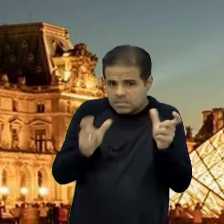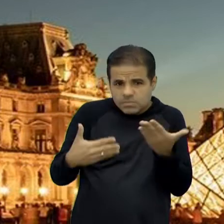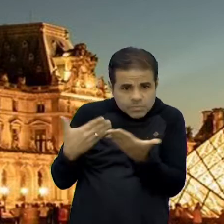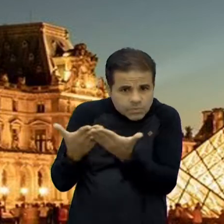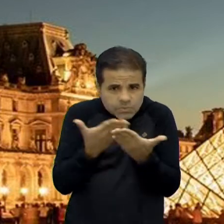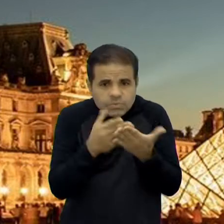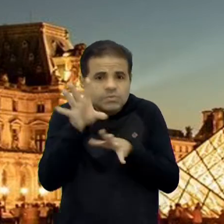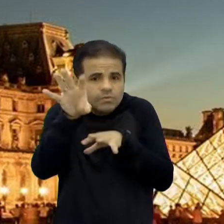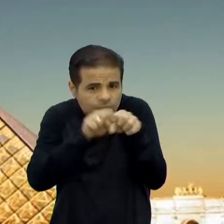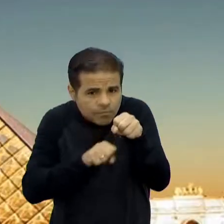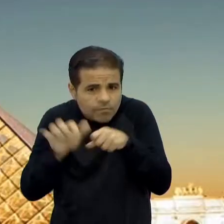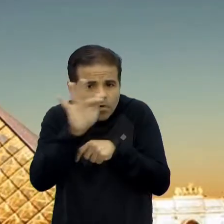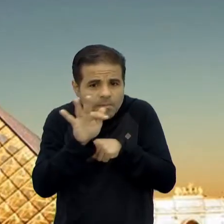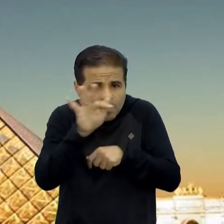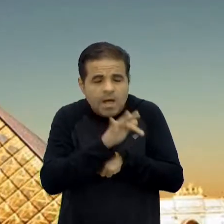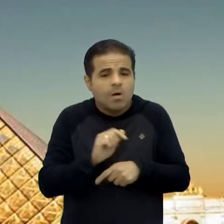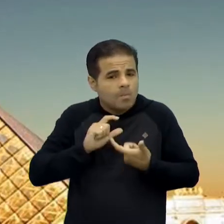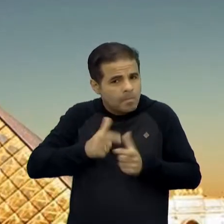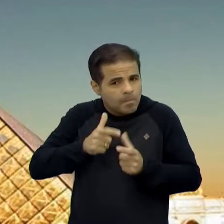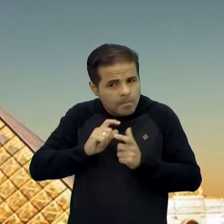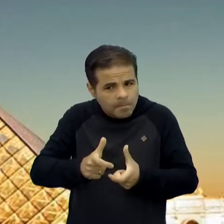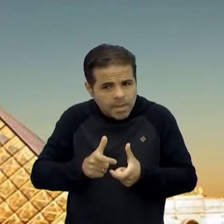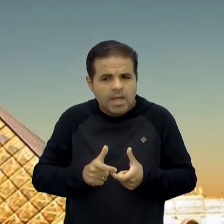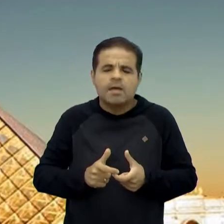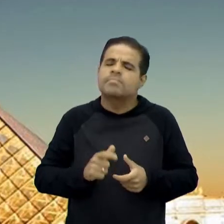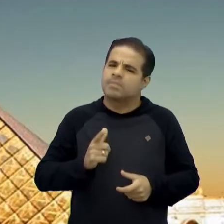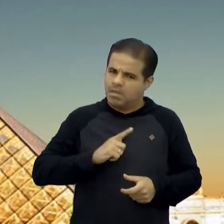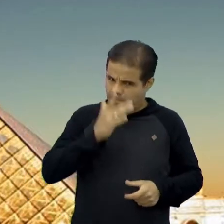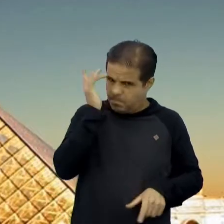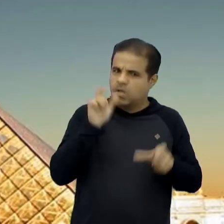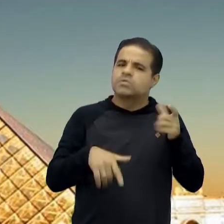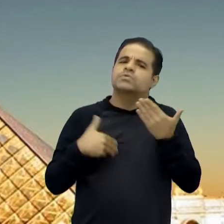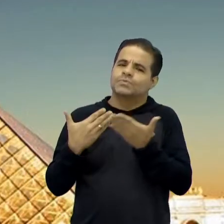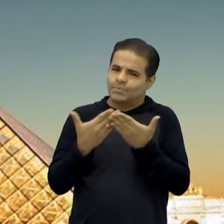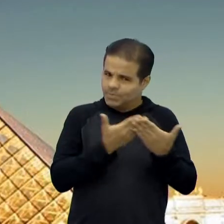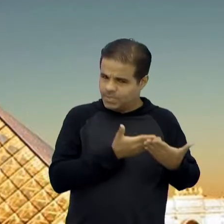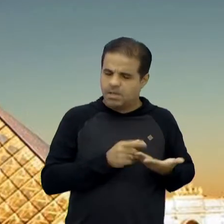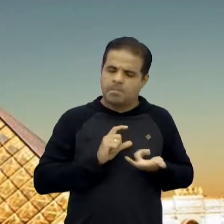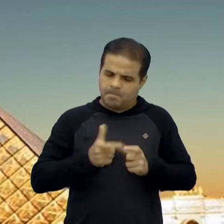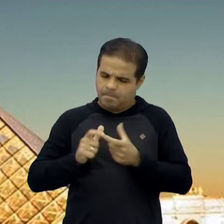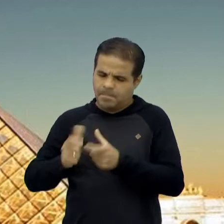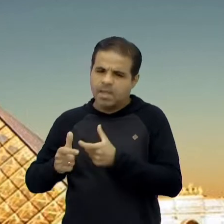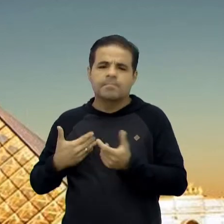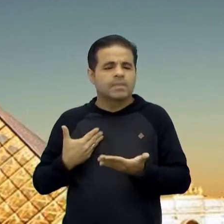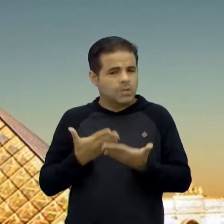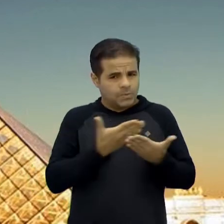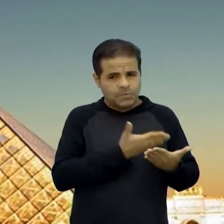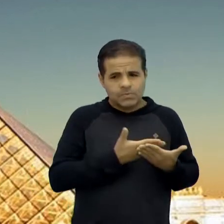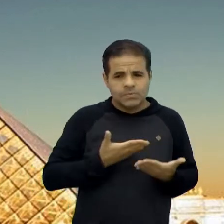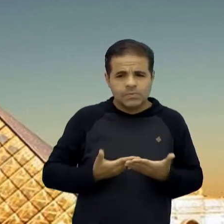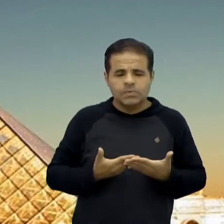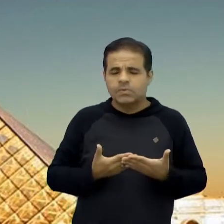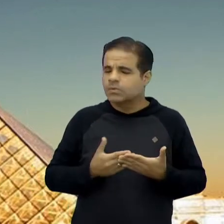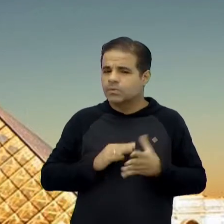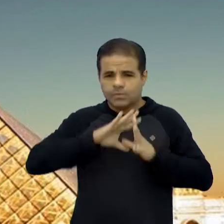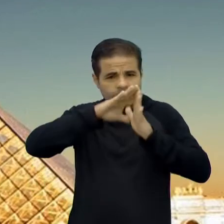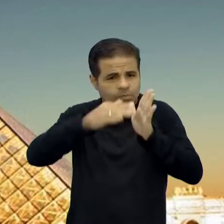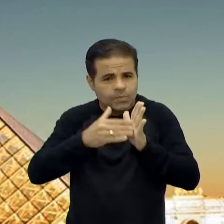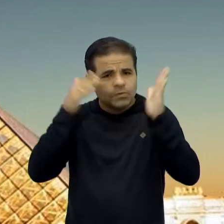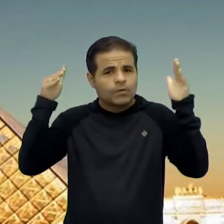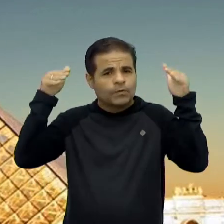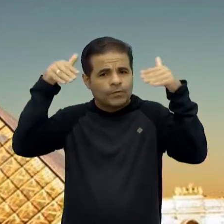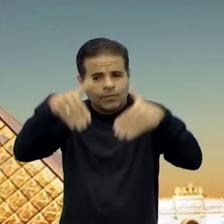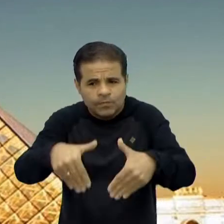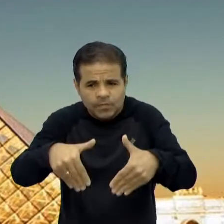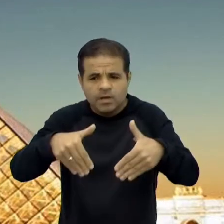estudos formal para o meme? Nossa, que tem gente estudando meme, isso eu sabia, mas que tem um estudo, todo um estudo voltado